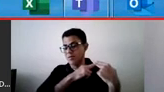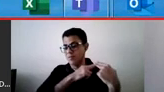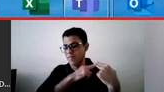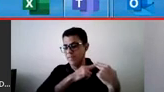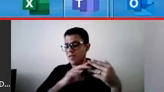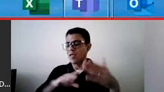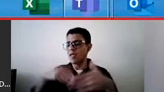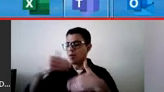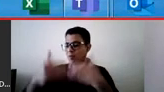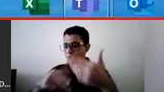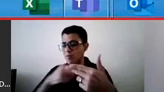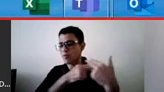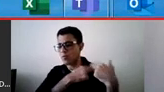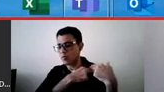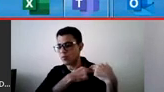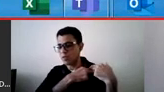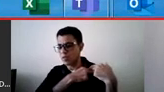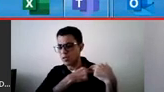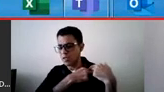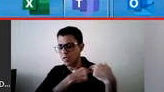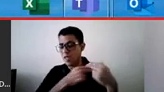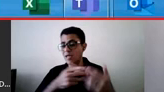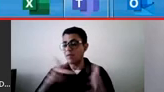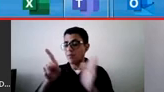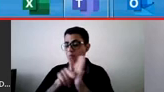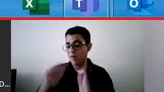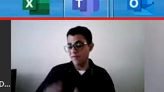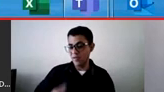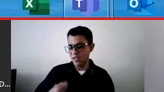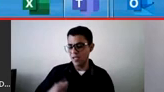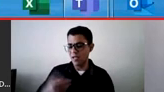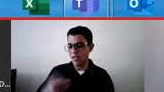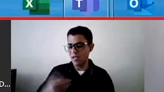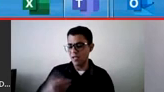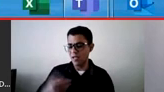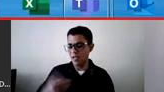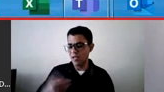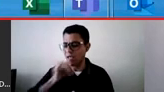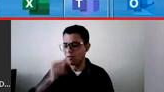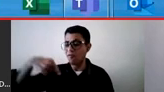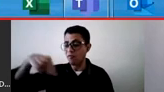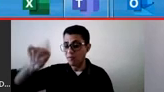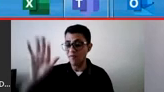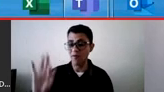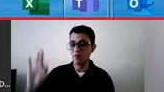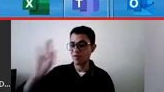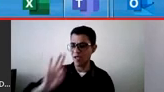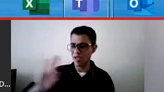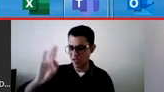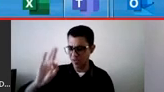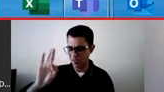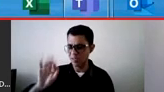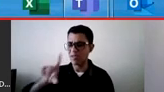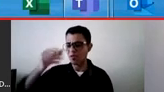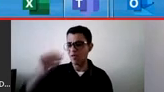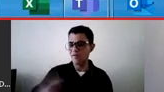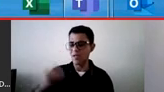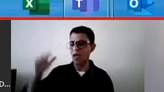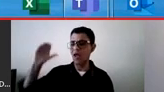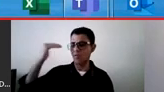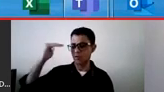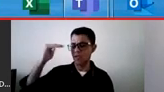a responsabilidade, como eu estou falando, ela é da vida. Saiu, foi para a universidade, da universidade vem para a vida adulta.